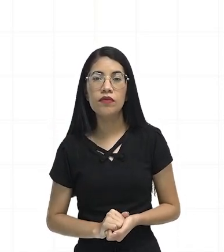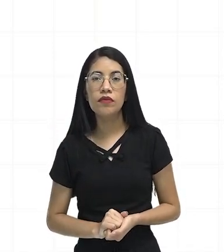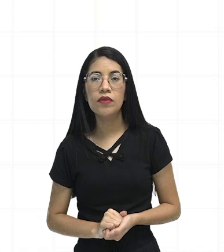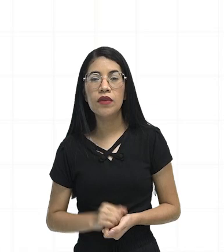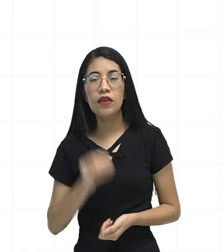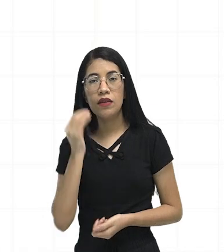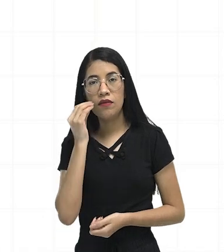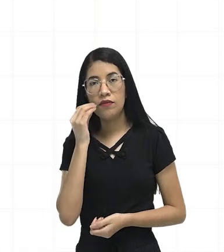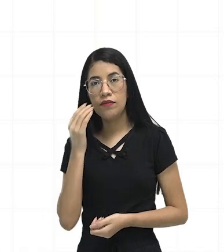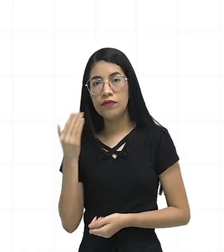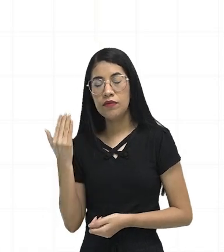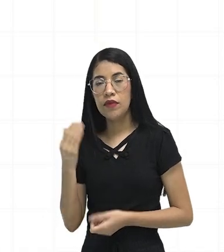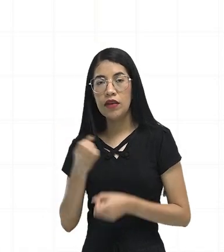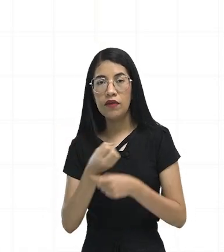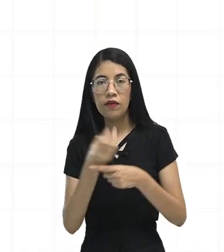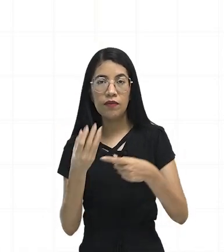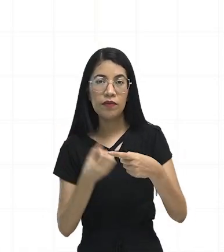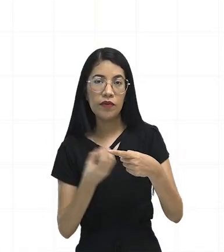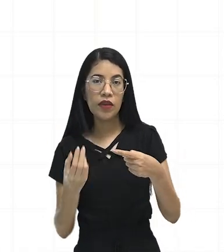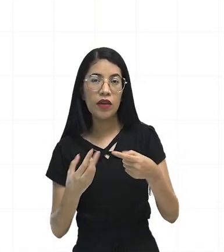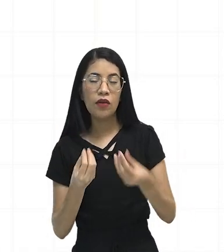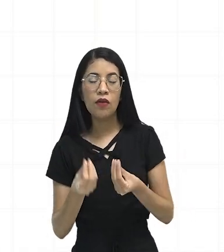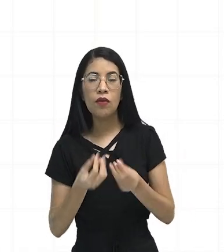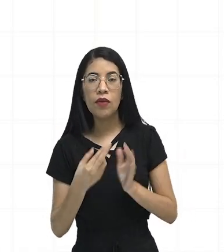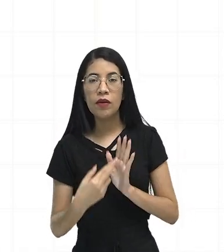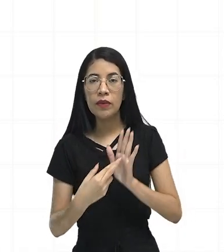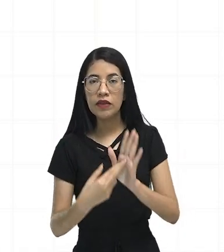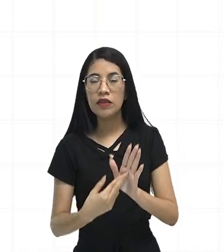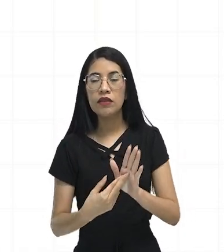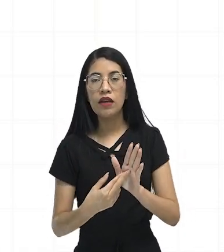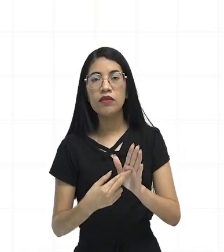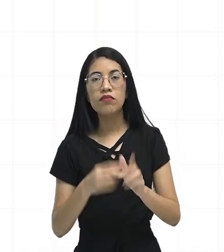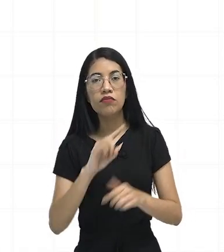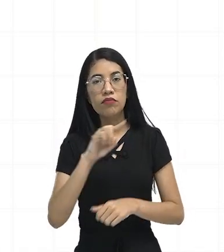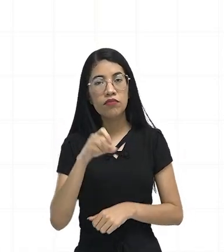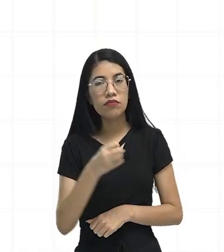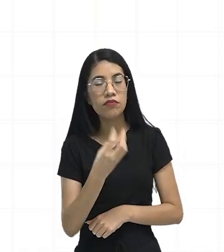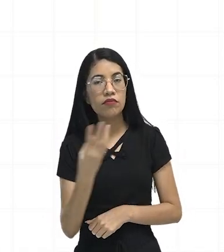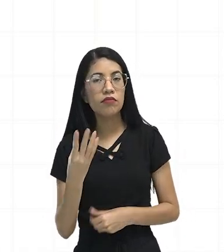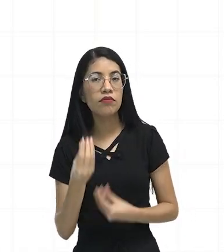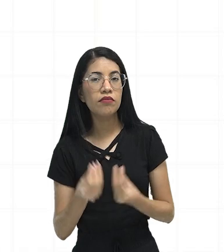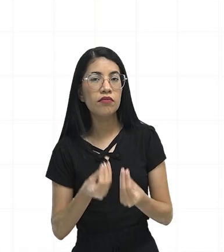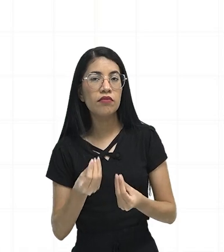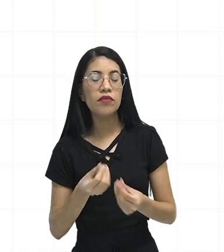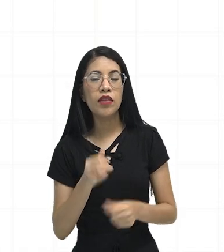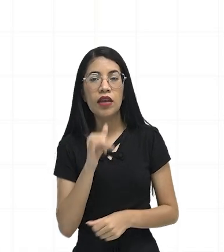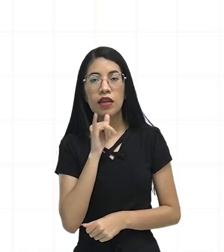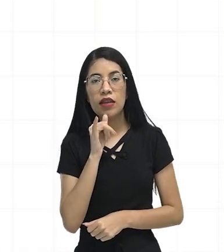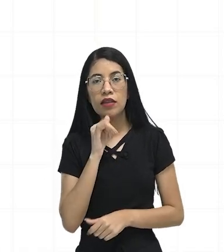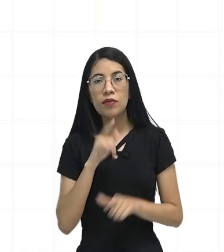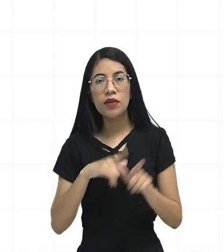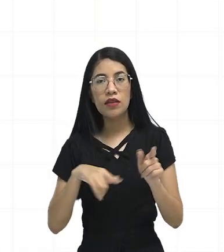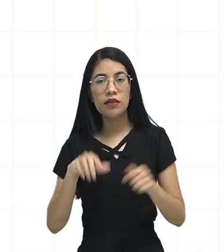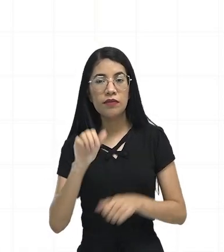Observe as frações e suas respectivas representações decimais. Olha só, no caso aqui da letra A.